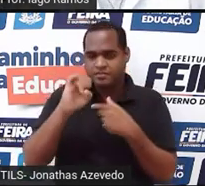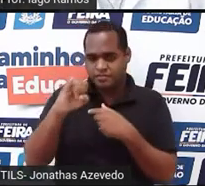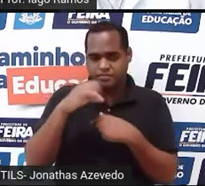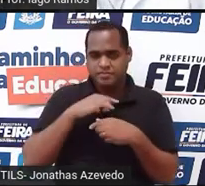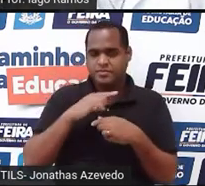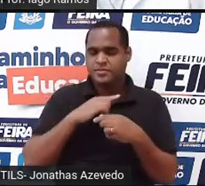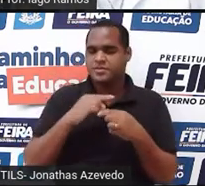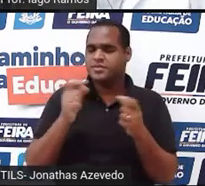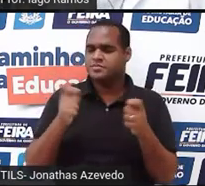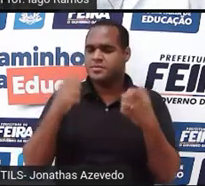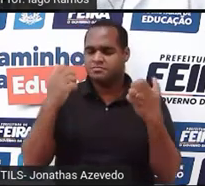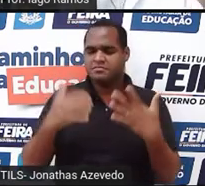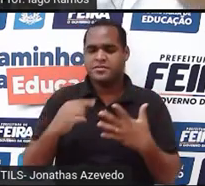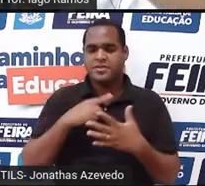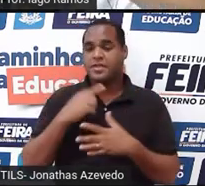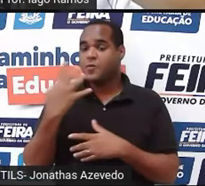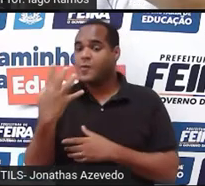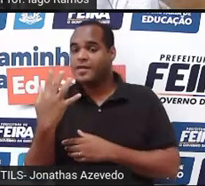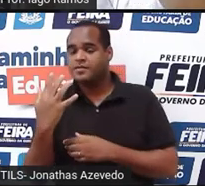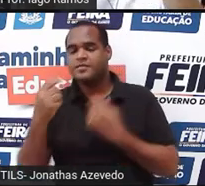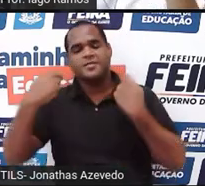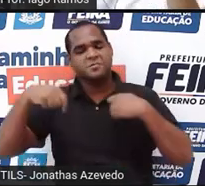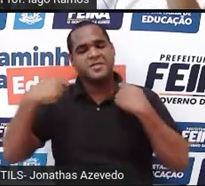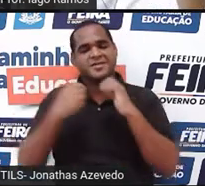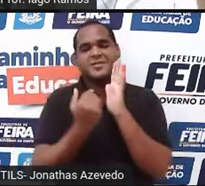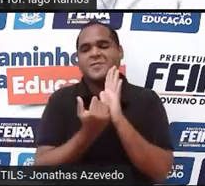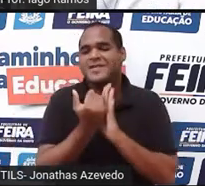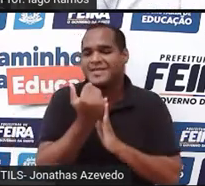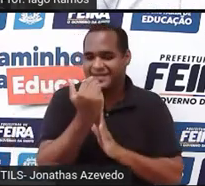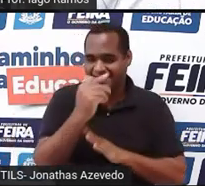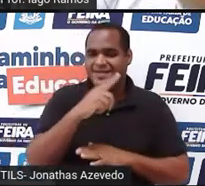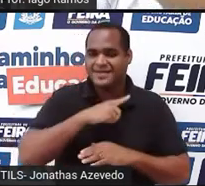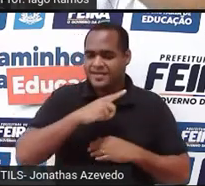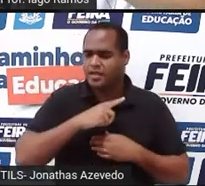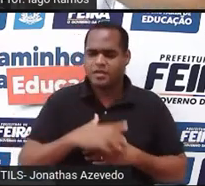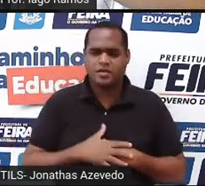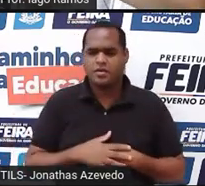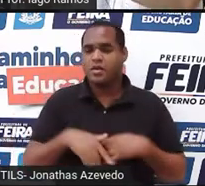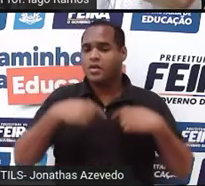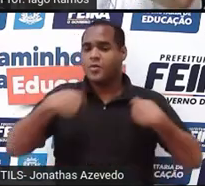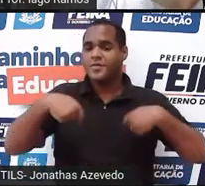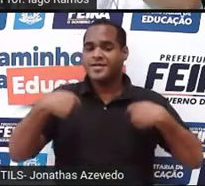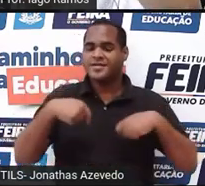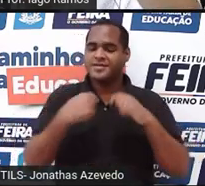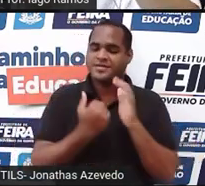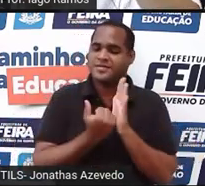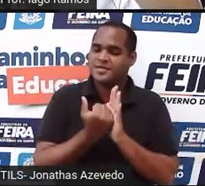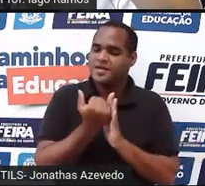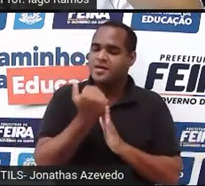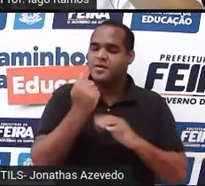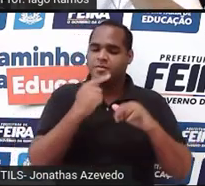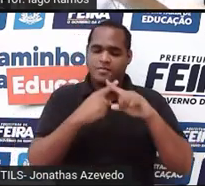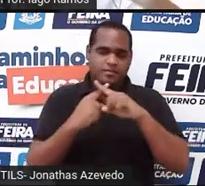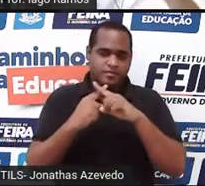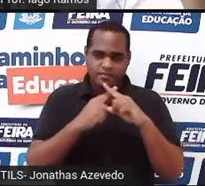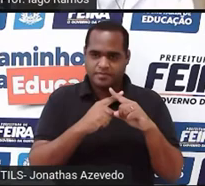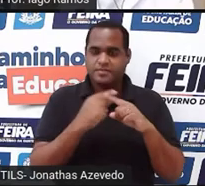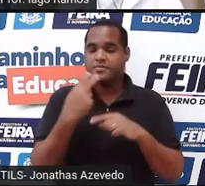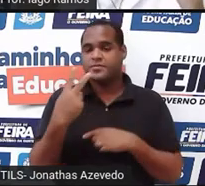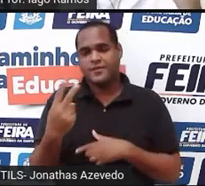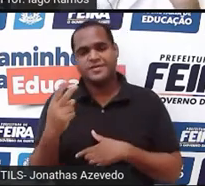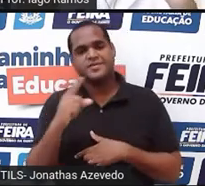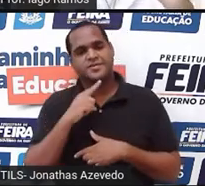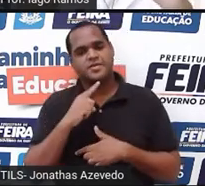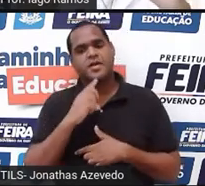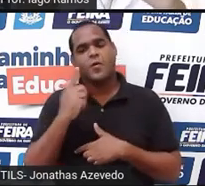construtores Era quatro e eu preciso aumentar né eu vou ter que aumentar multiplicando por 2 porque